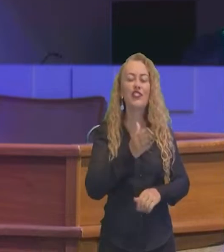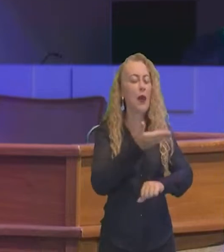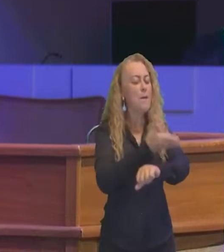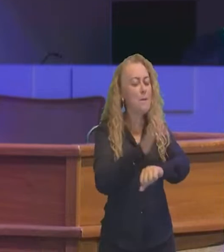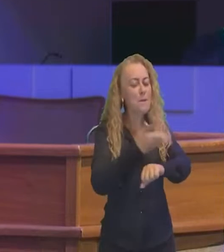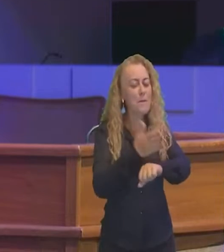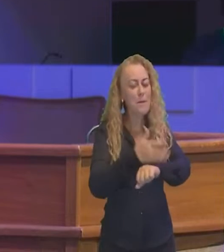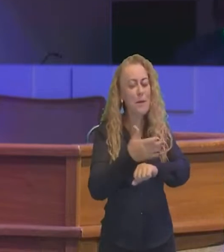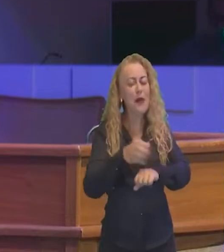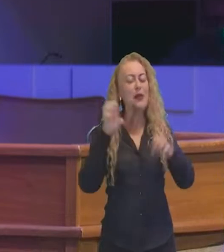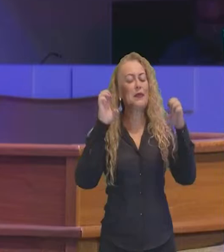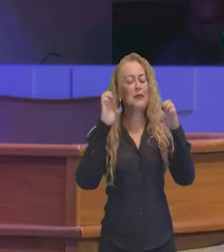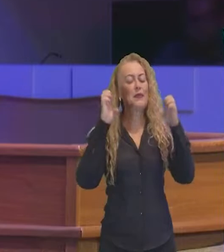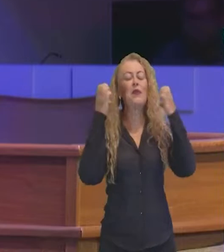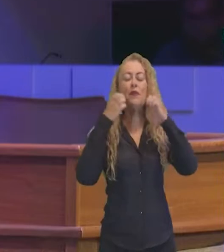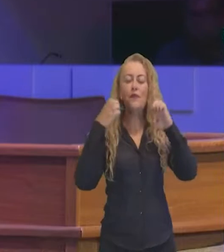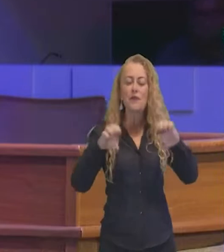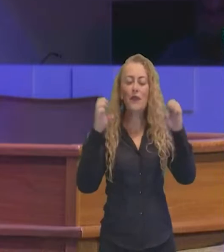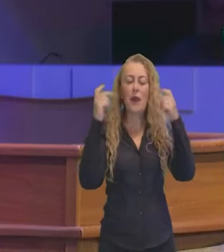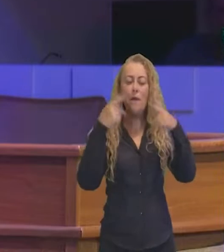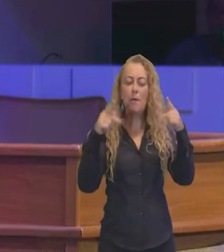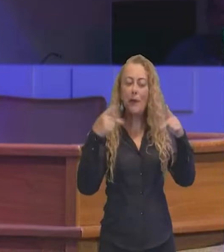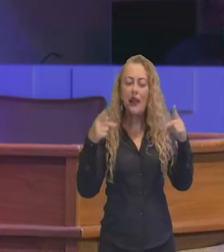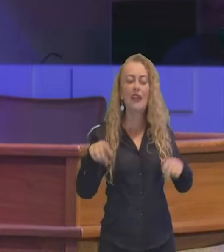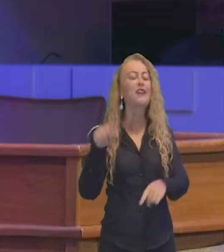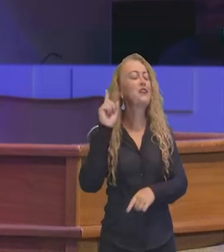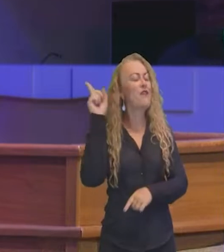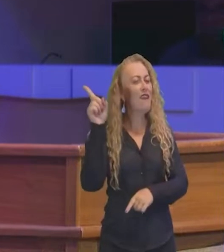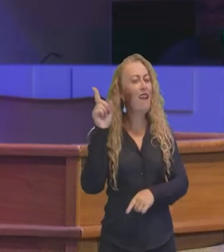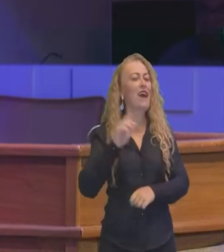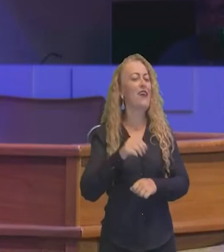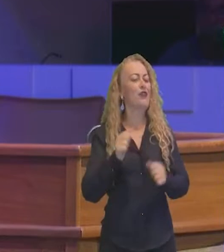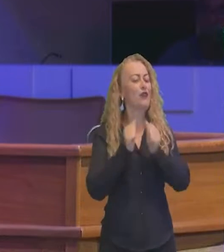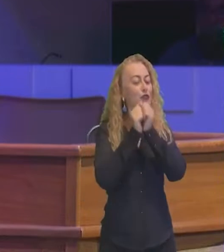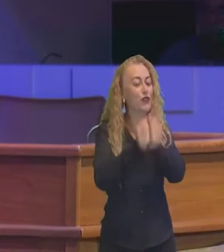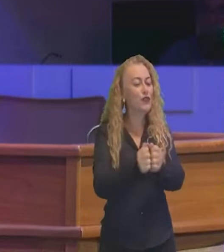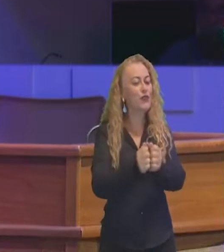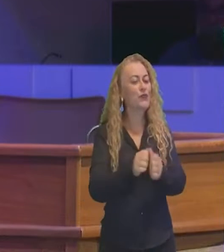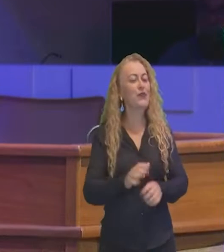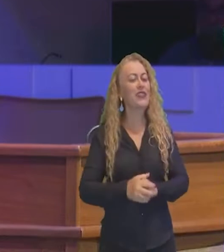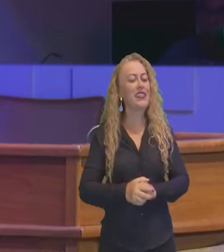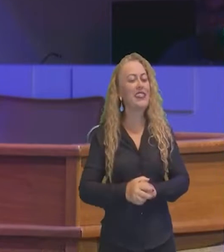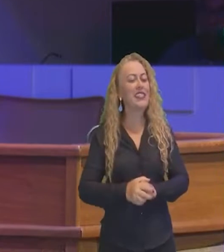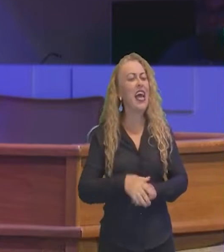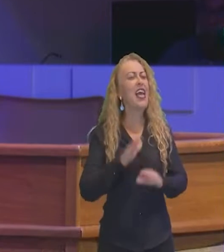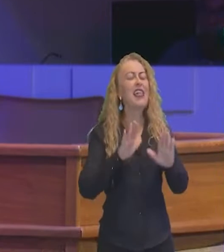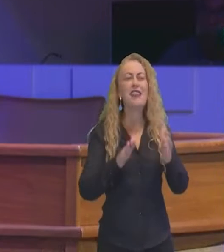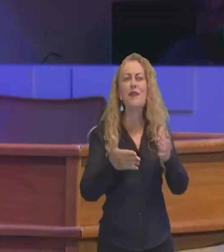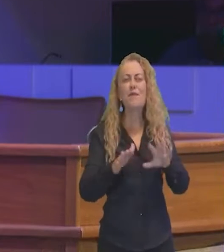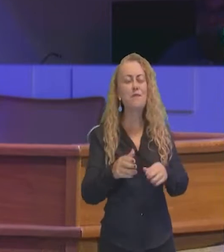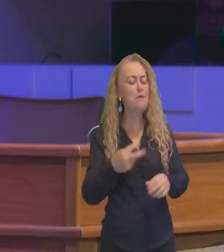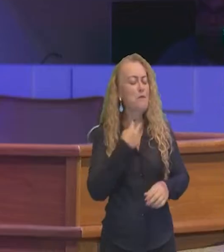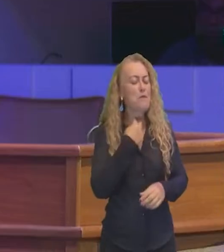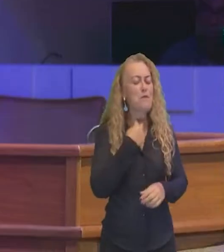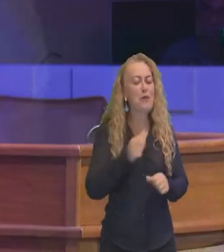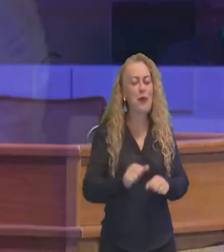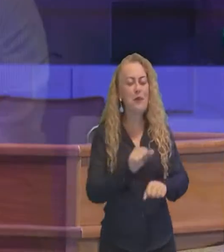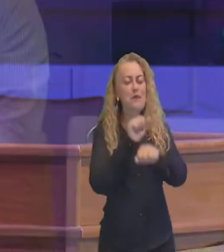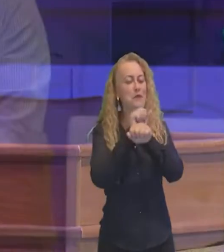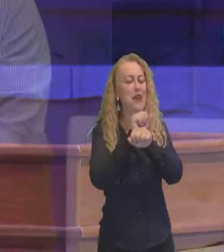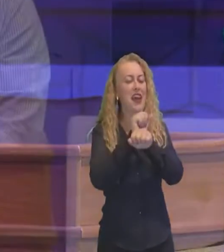ministerial com ele. E alguns até falam, pastor, mas que honra. Pois é, só por isso eu pude vir parar aqui na Memorial, porque eu fiz